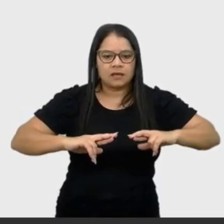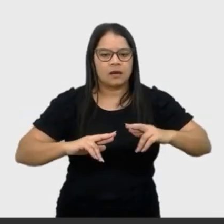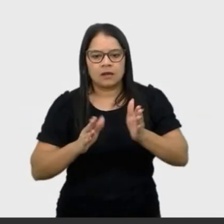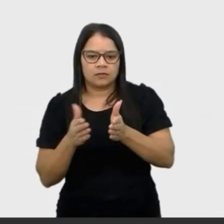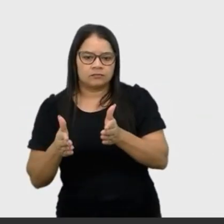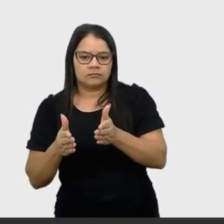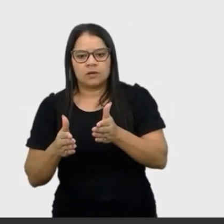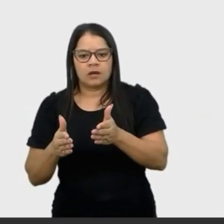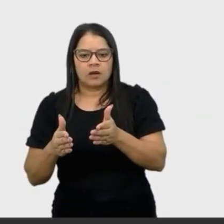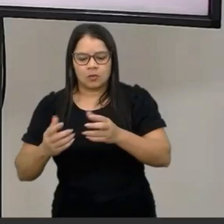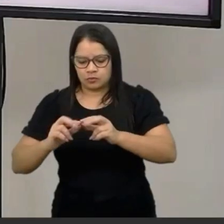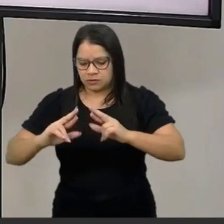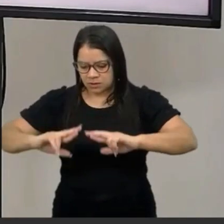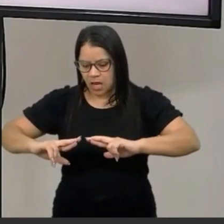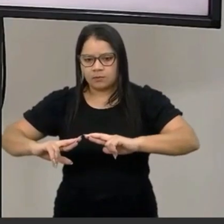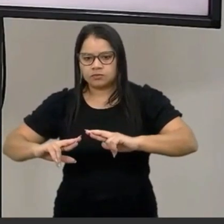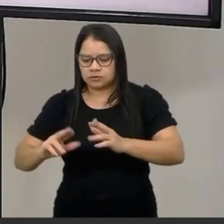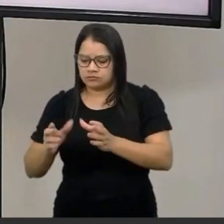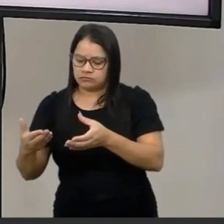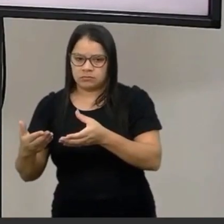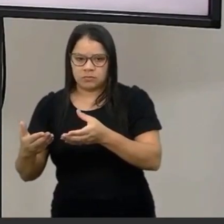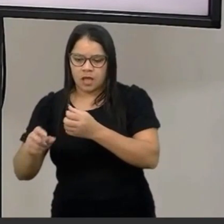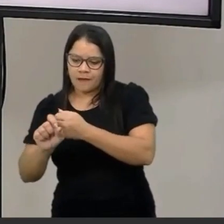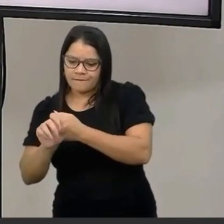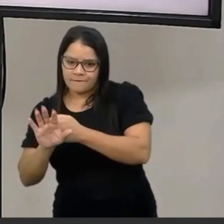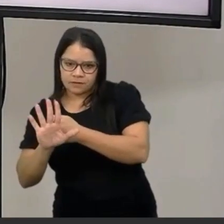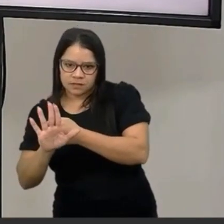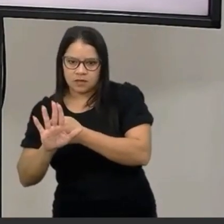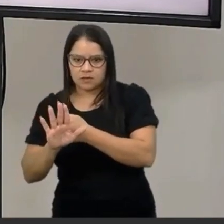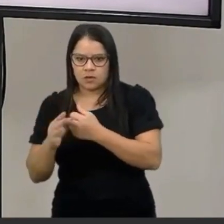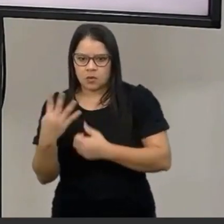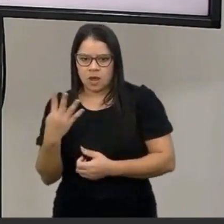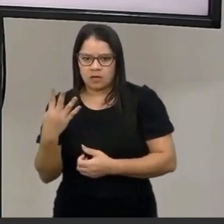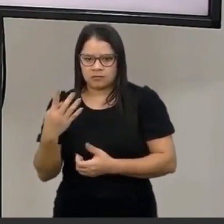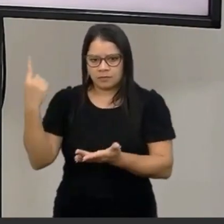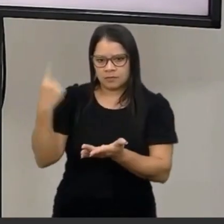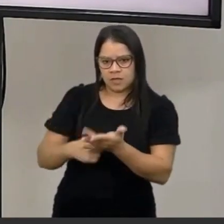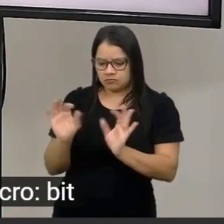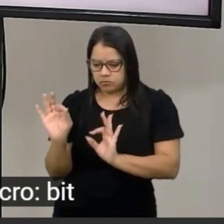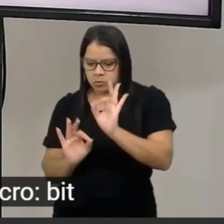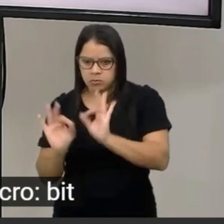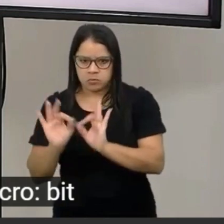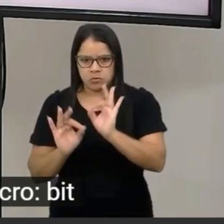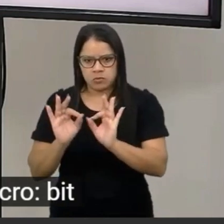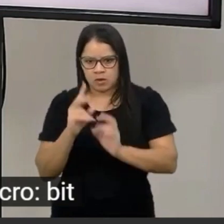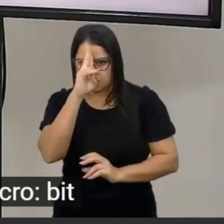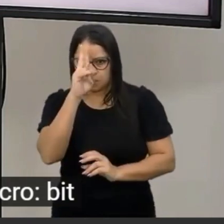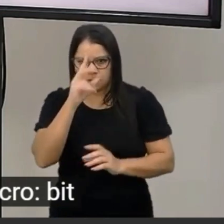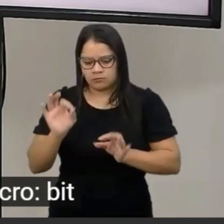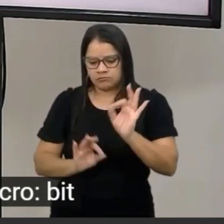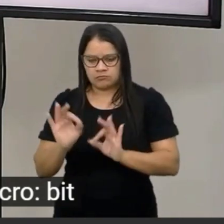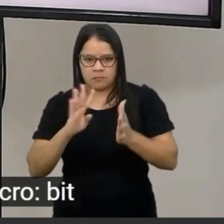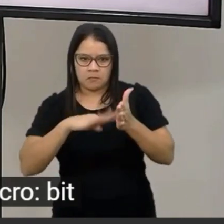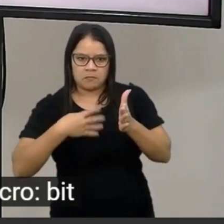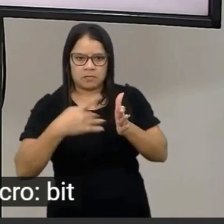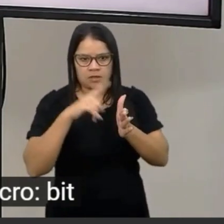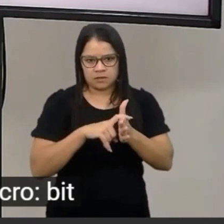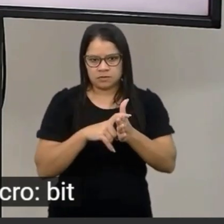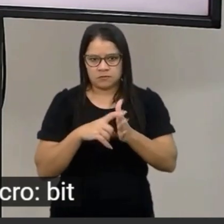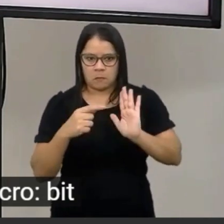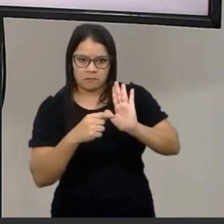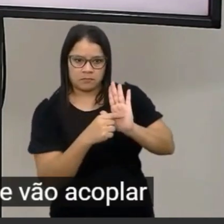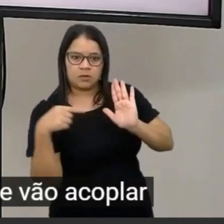dos cabos. Terceiro bloco, fixação do sensor. E quarto e último bloco, testes e ajustes. Lembrando que eles vão fazer a